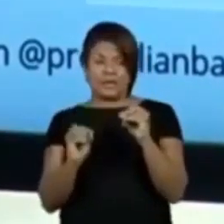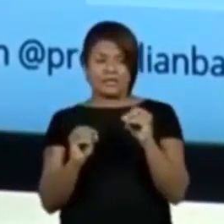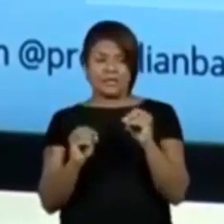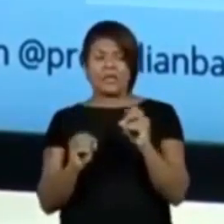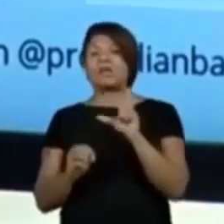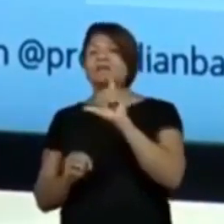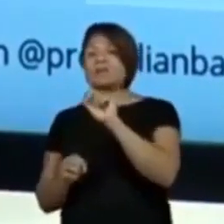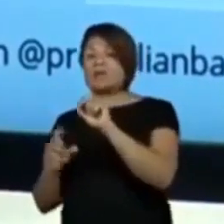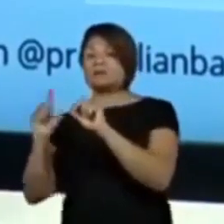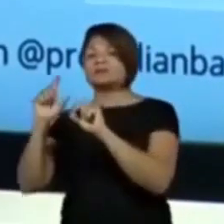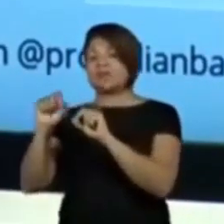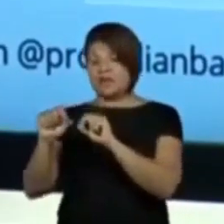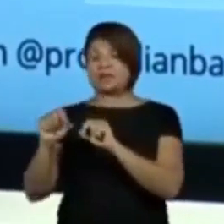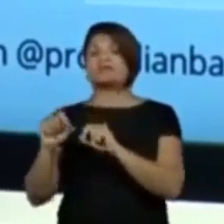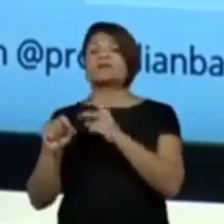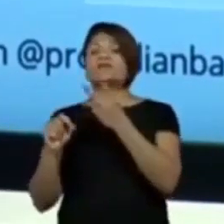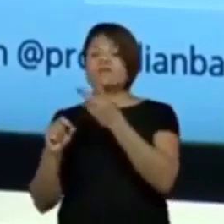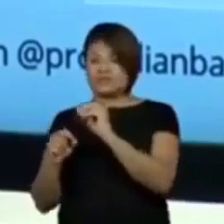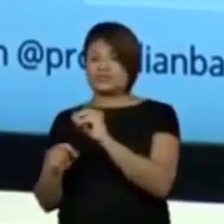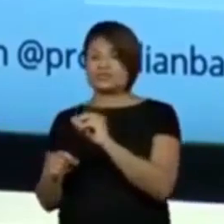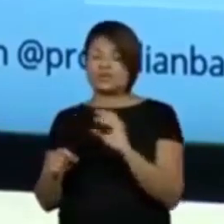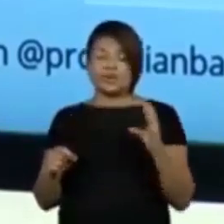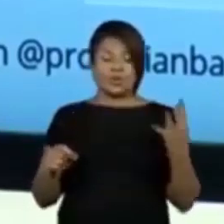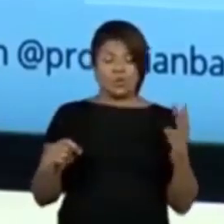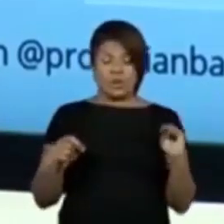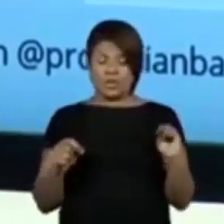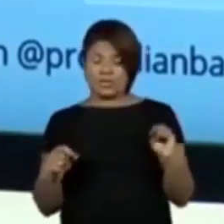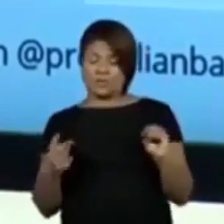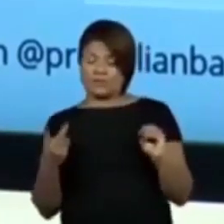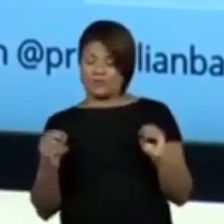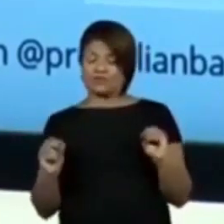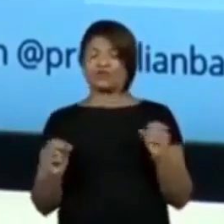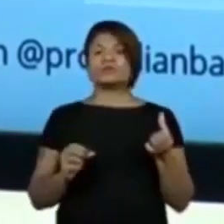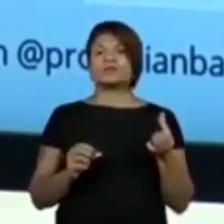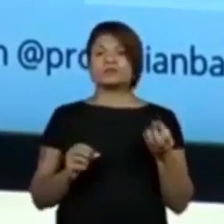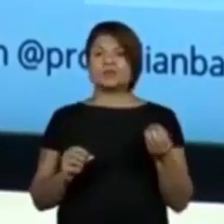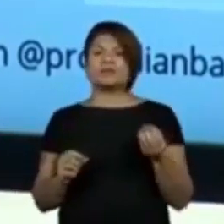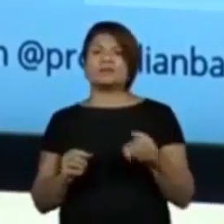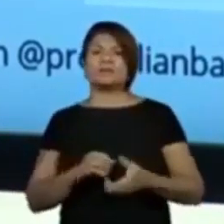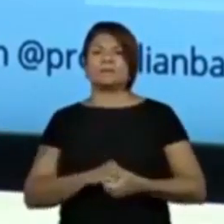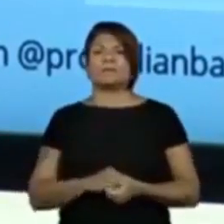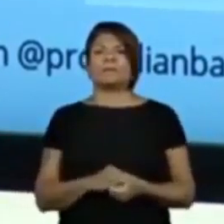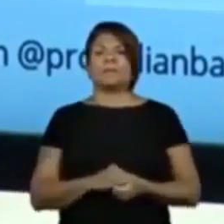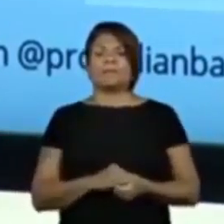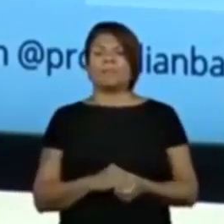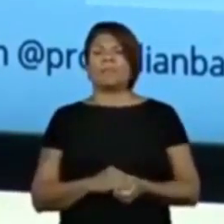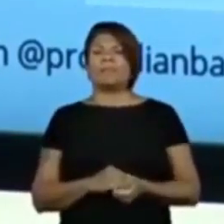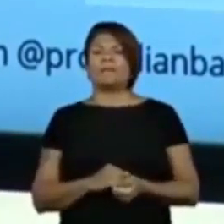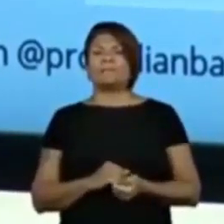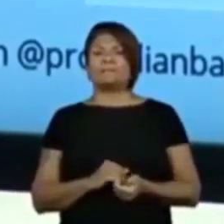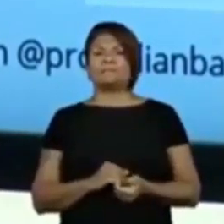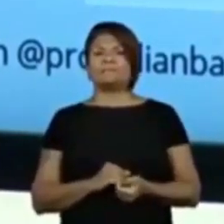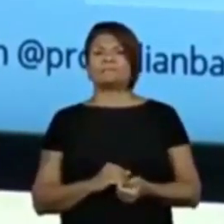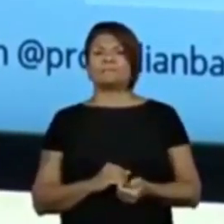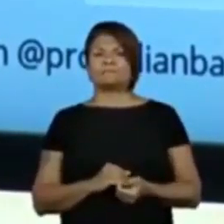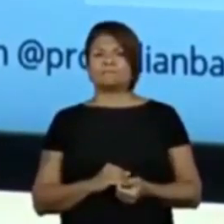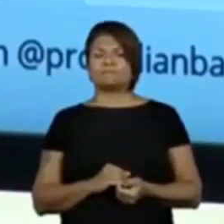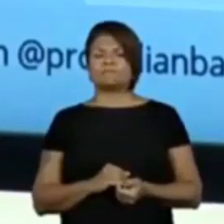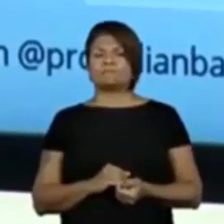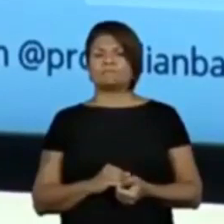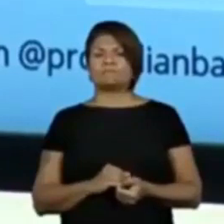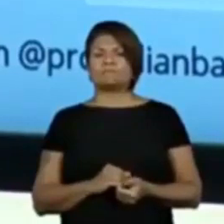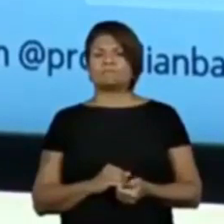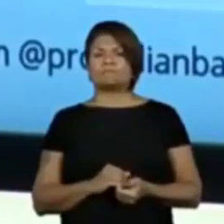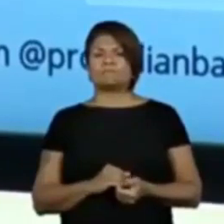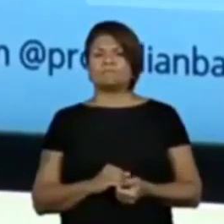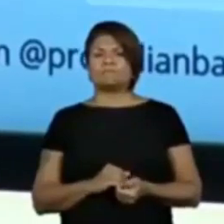o mesmo 20. Eu já não tinha 40? Com mais 20, 60. Aqui ficou difícil colocar, vou por aqui do ladinho, ó.